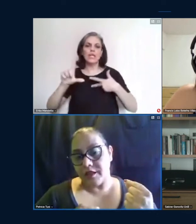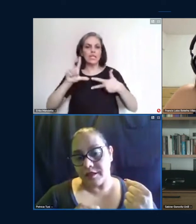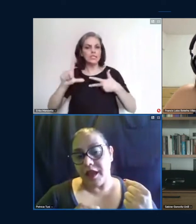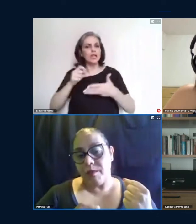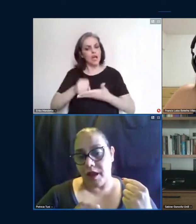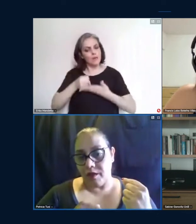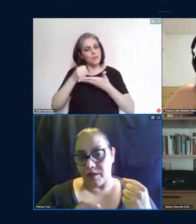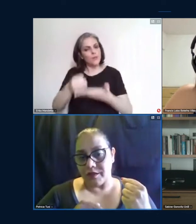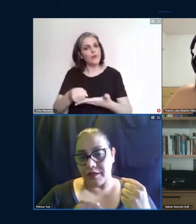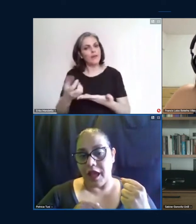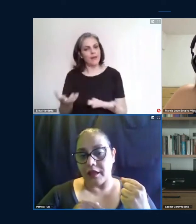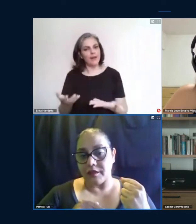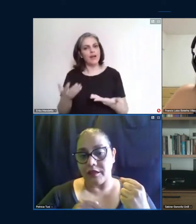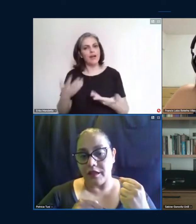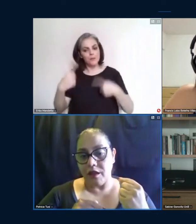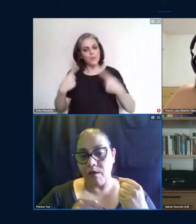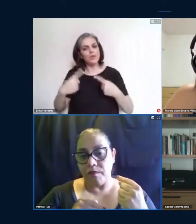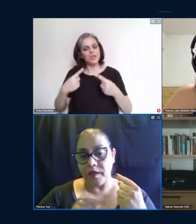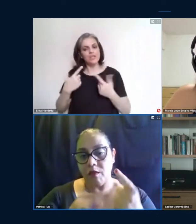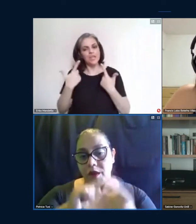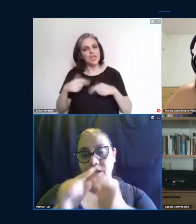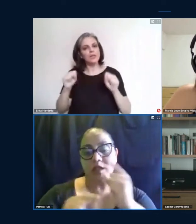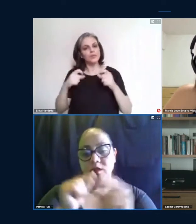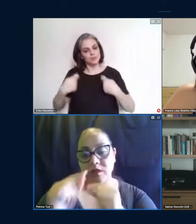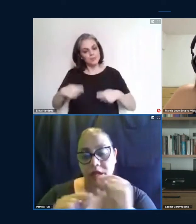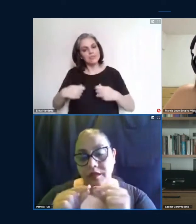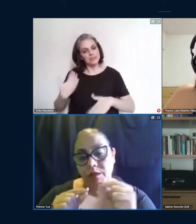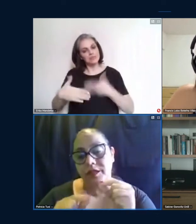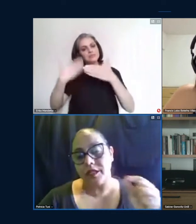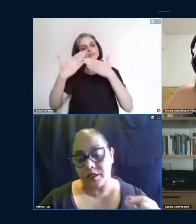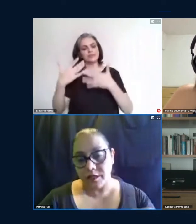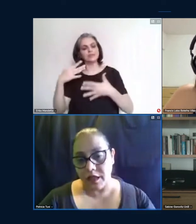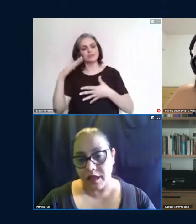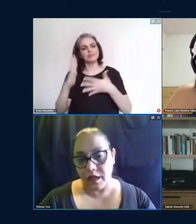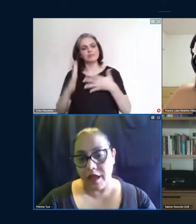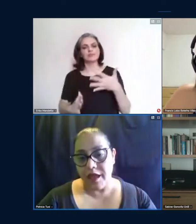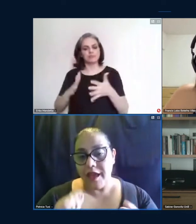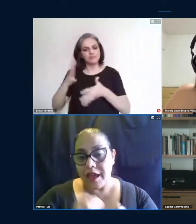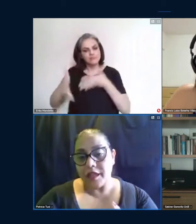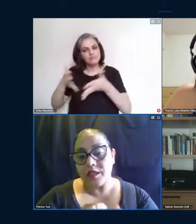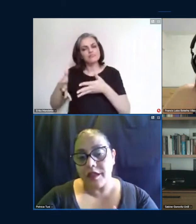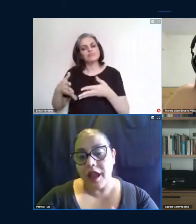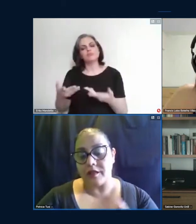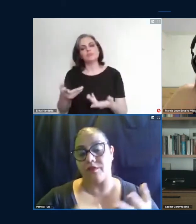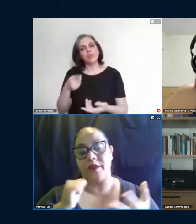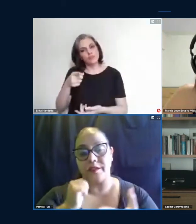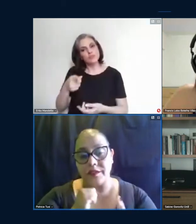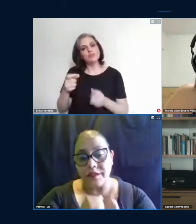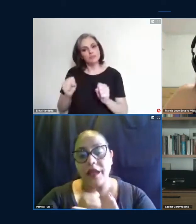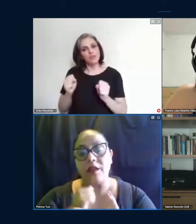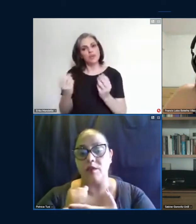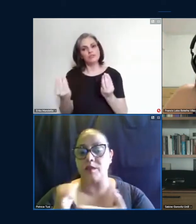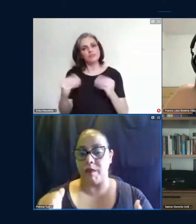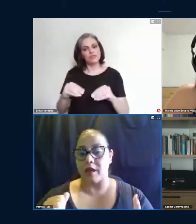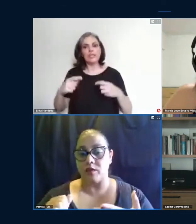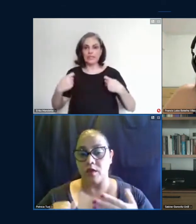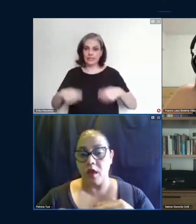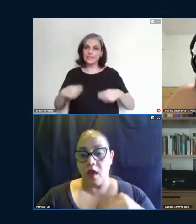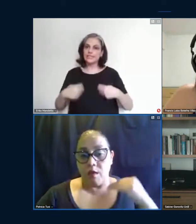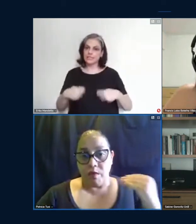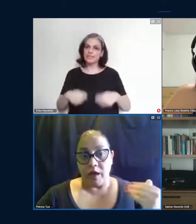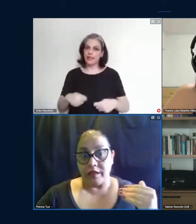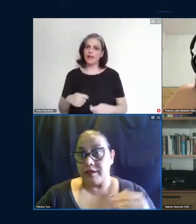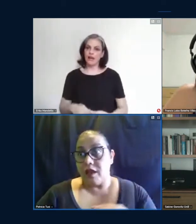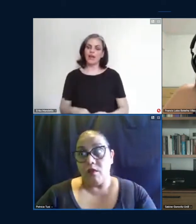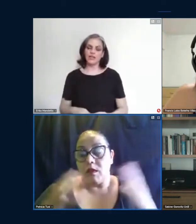linguística que é necessária para a língua de sinais, entendeu? E eu acho que isso tem que ser uma deixa que vocês têm que registrar, se faz necessário ter um espaço,